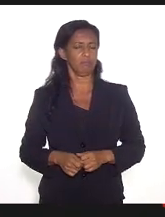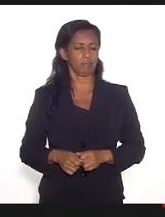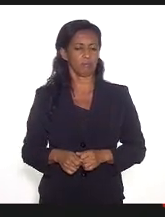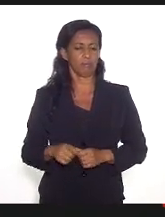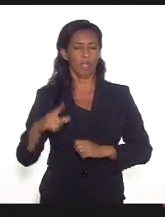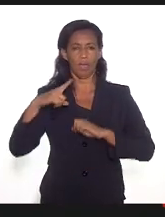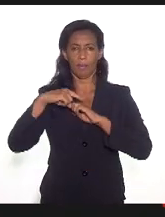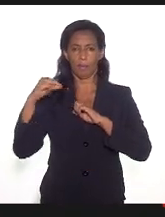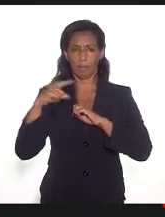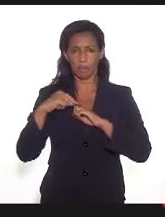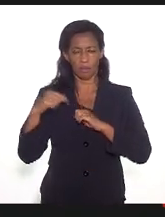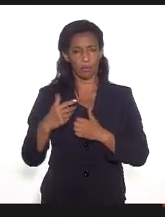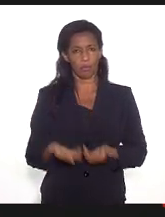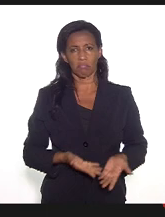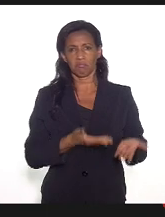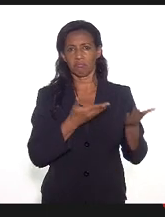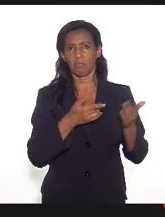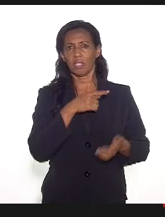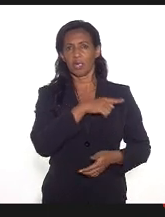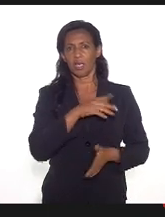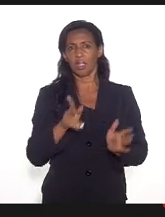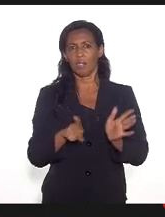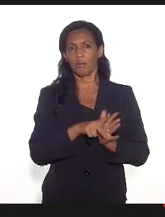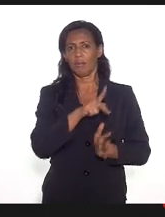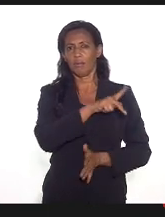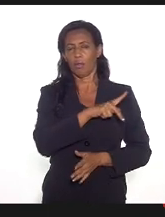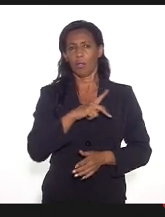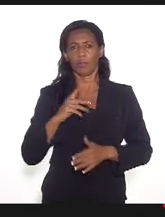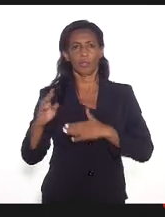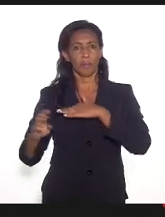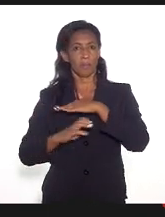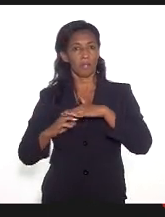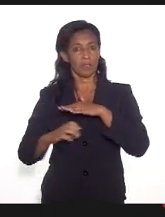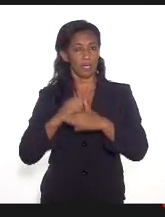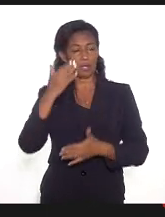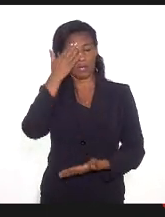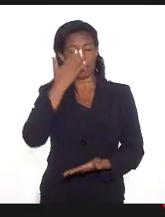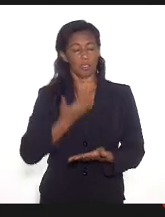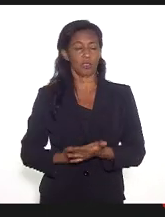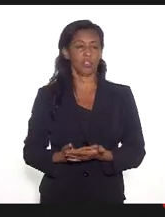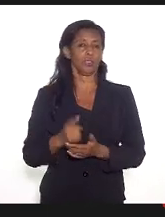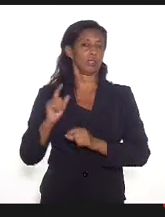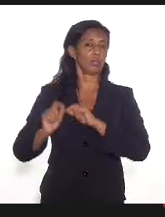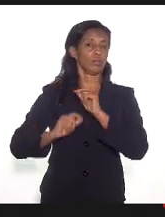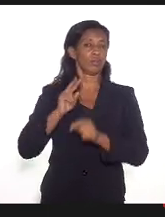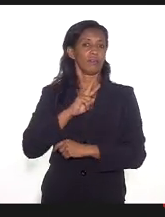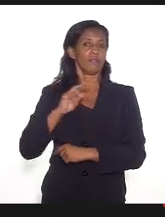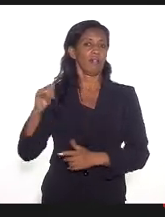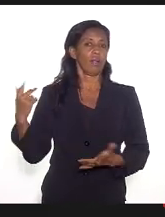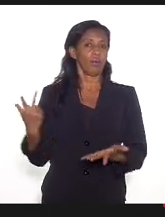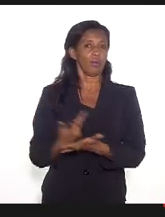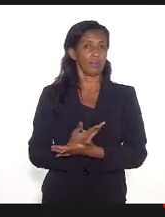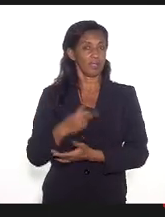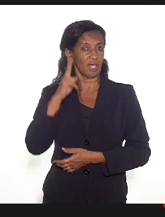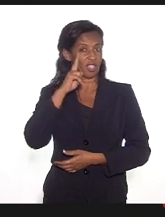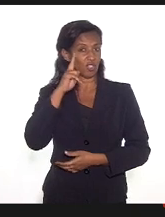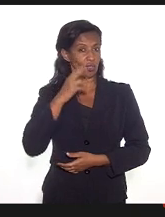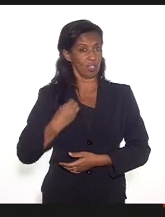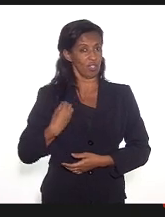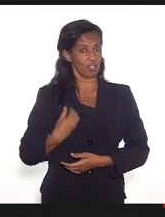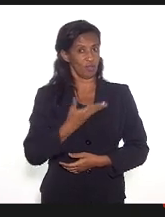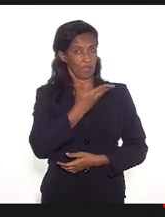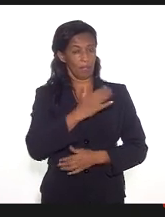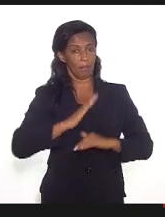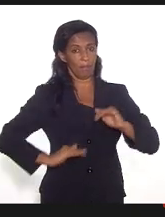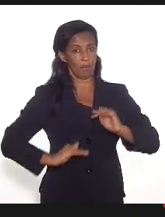maneira empreendedora, ele faz parte do empresariado que acredita no que vai acontecer. Vejam só a história de vida dele,